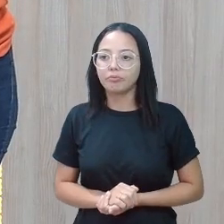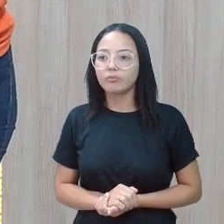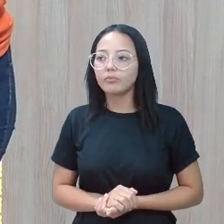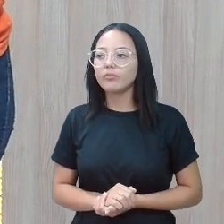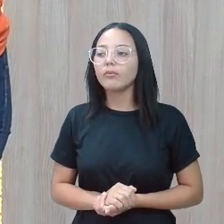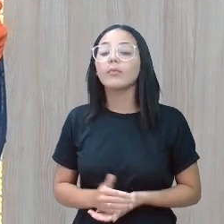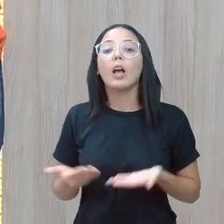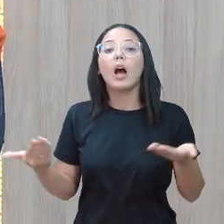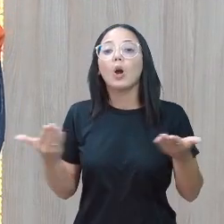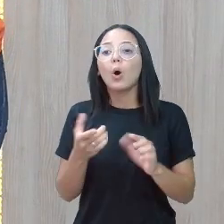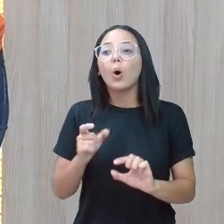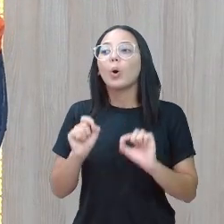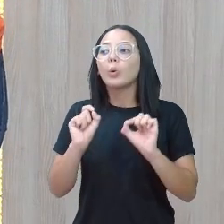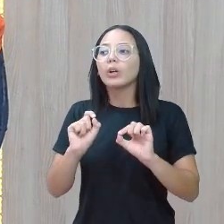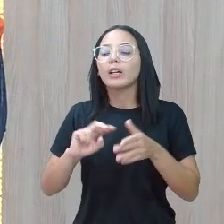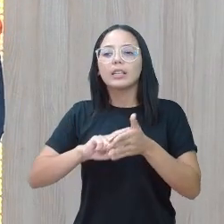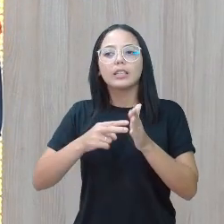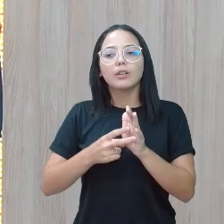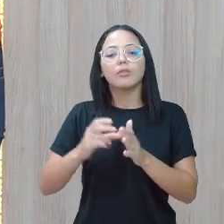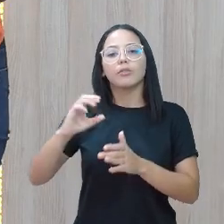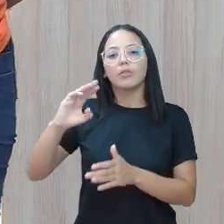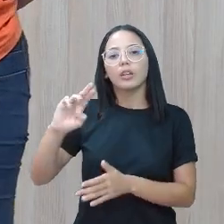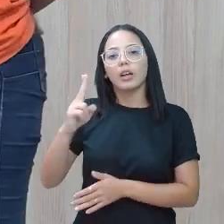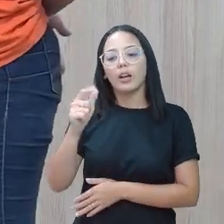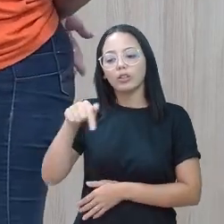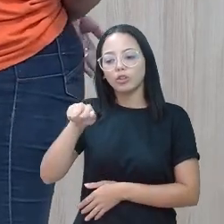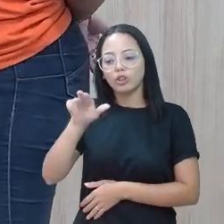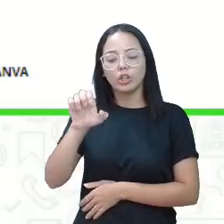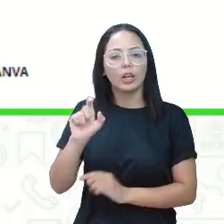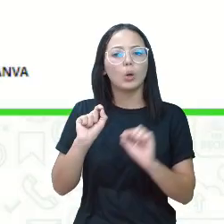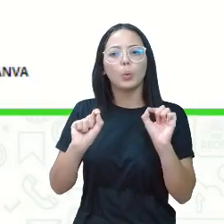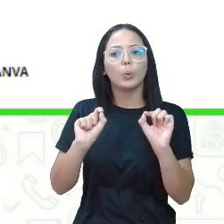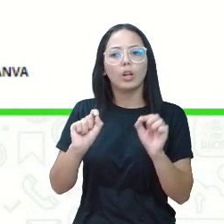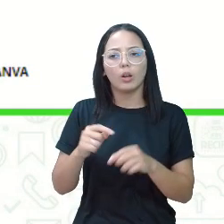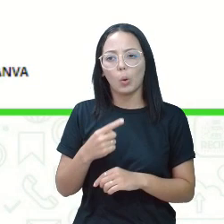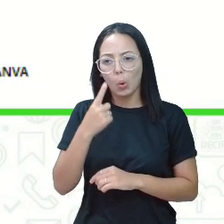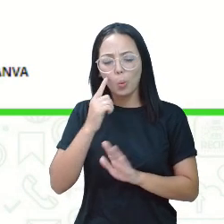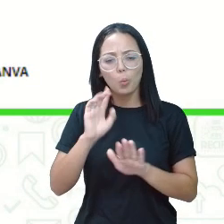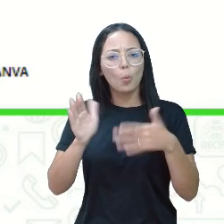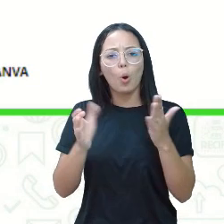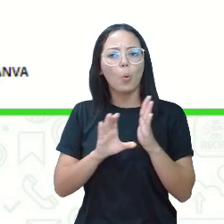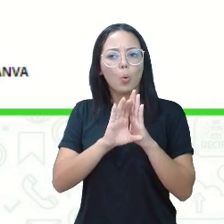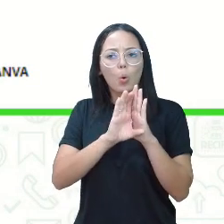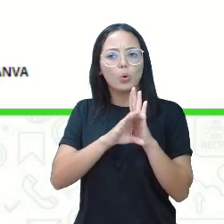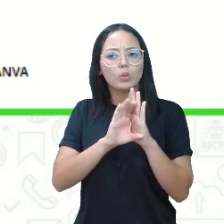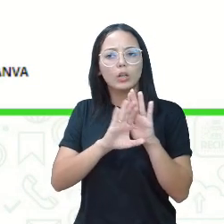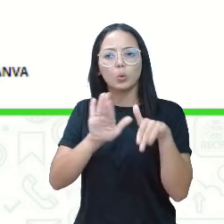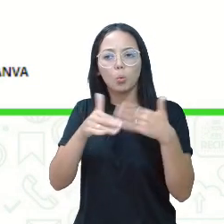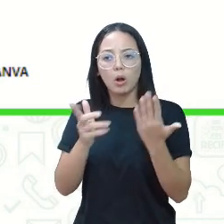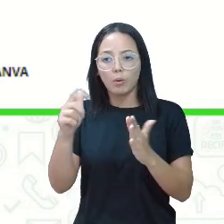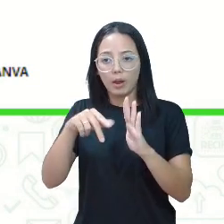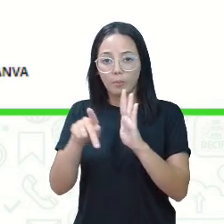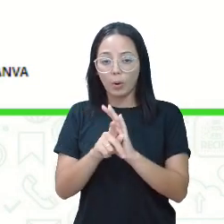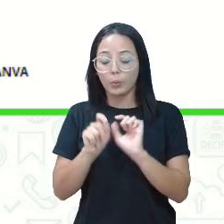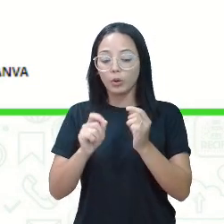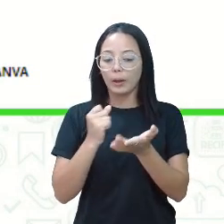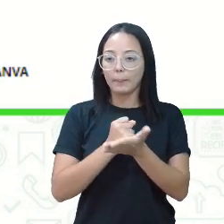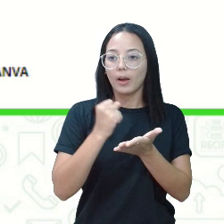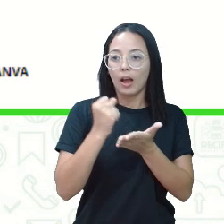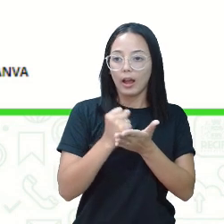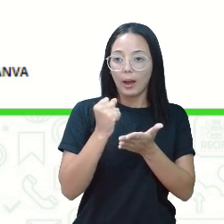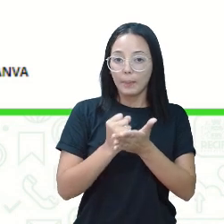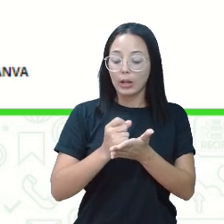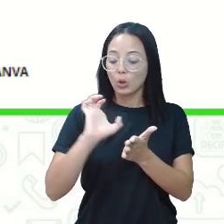E agora nós vamos ver o quê? Cheque, tá bom? Vamos lá. Qual o conceito de cheque? Cheque é uma ordem de pagamento